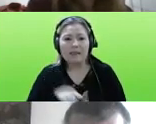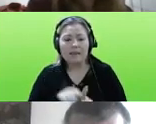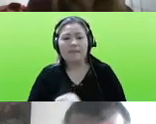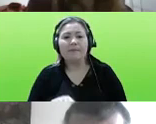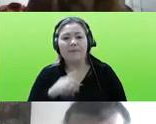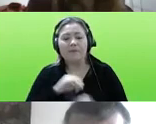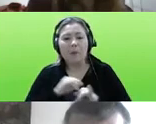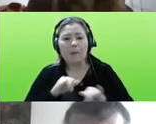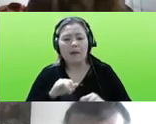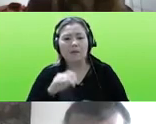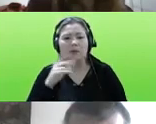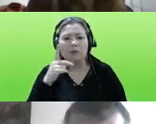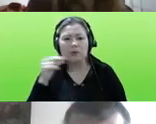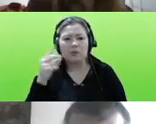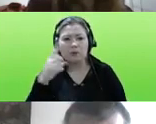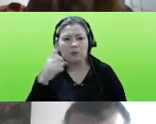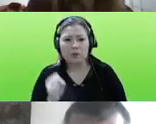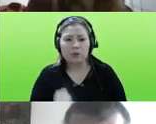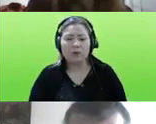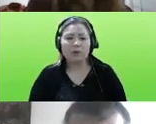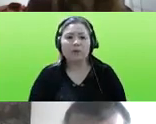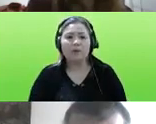em 2018, né?